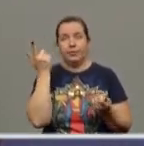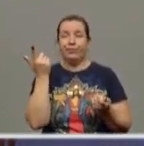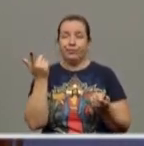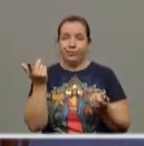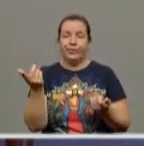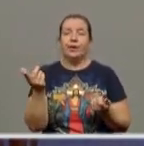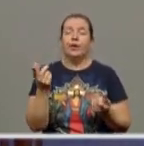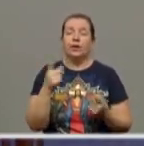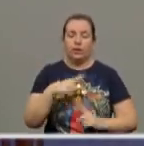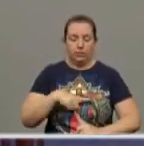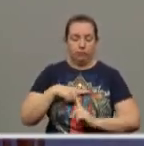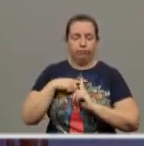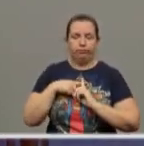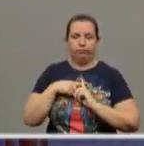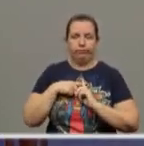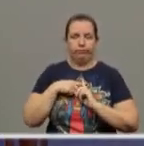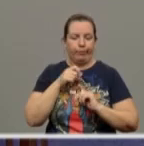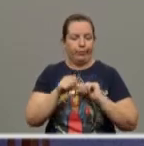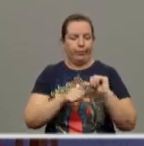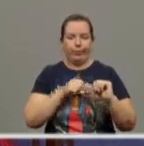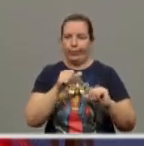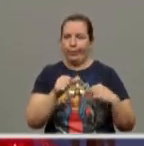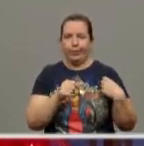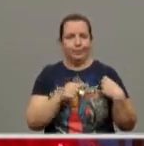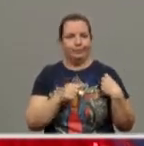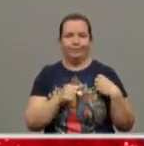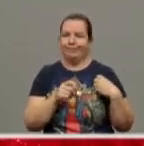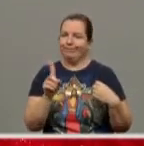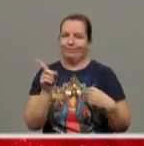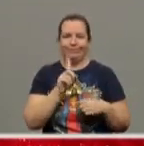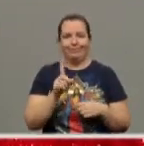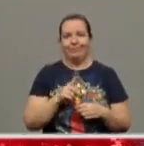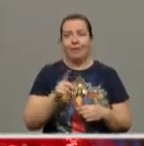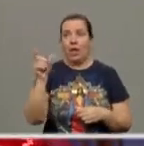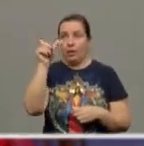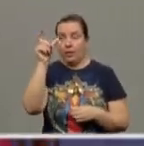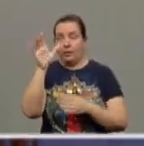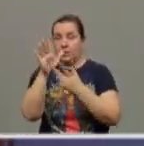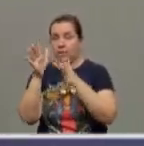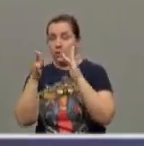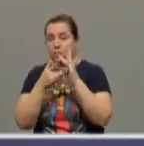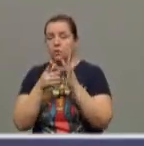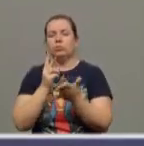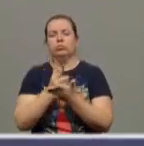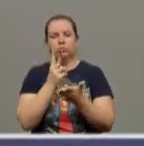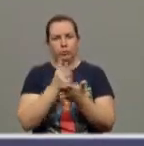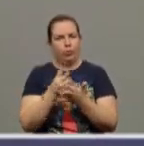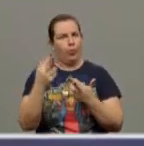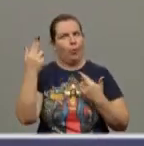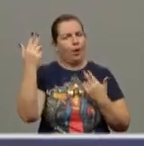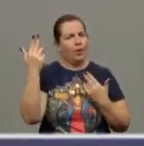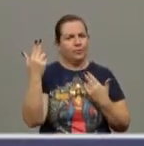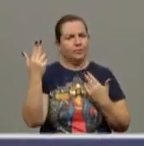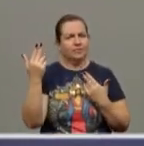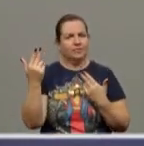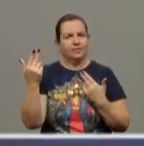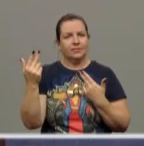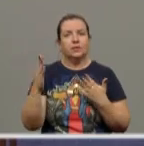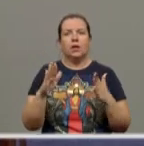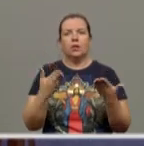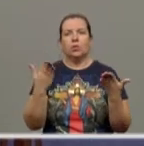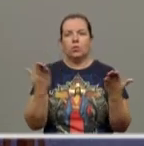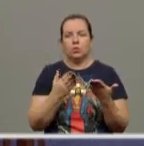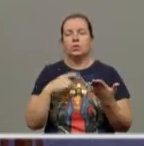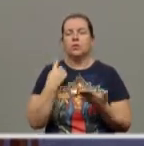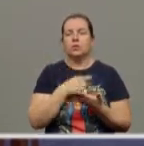o cristianismo mudou, não mudou, as palavras de Cristo continuam a mesma. Ali, nós estamos vendo nessa palavra de hoje, em que Josué